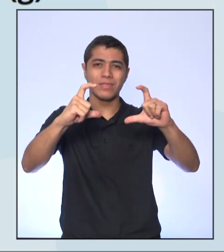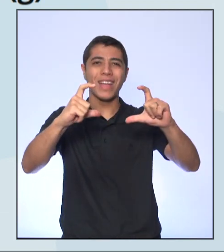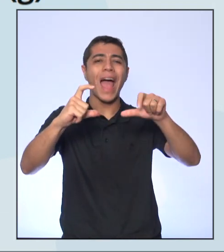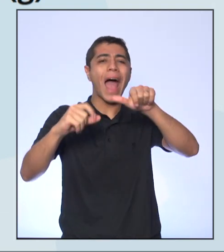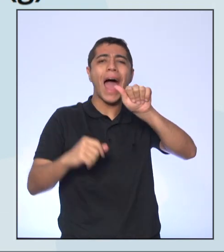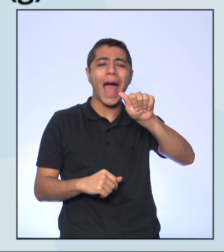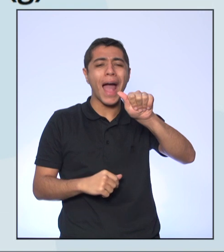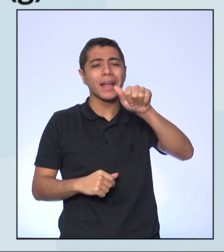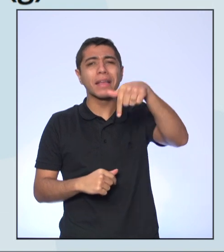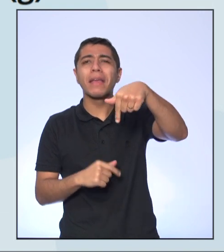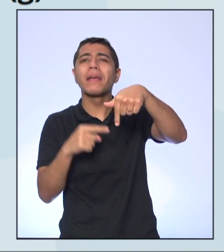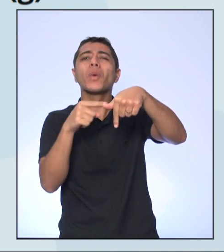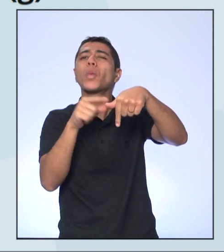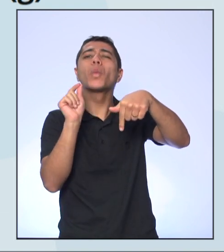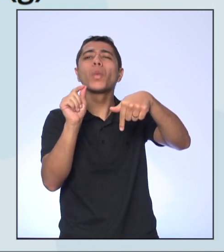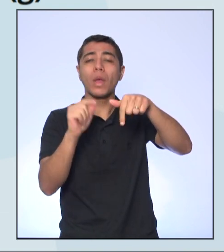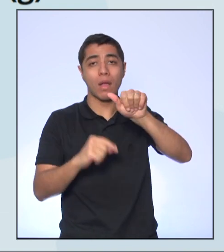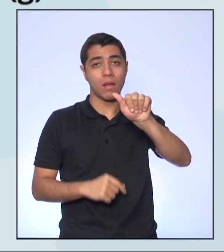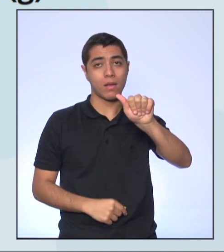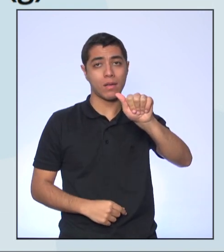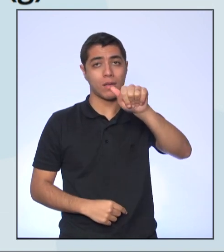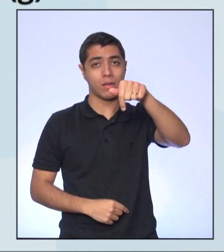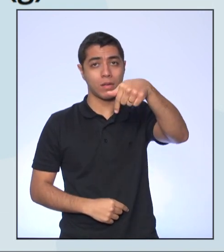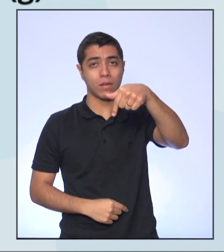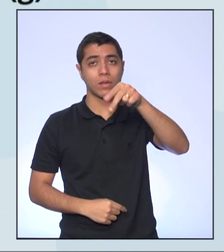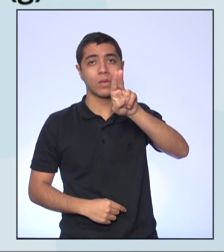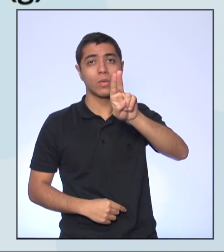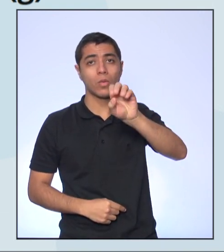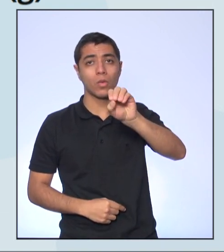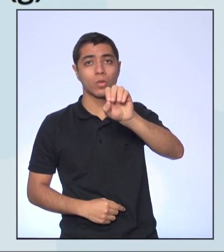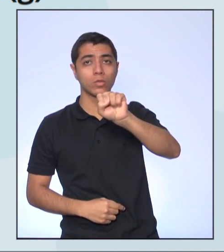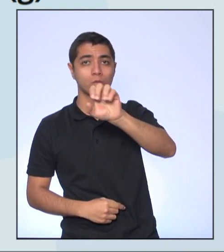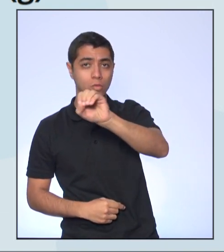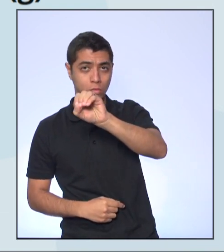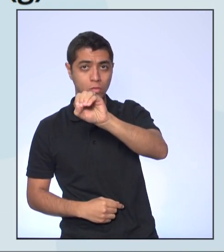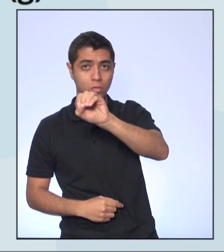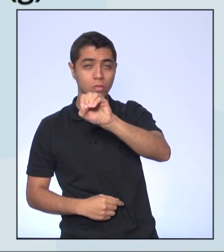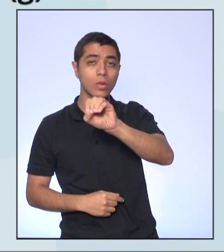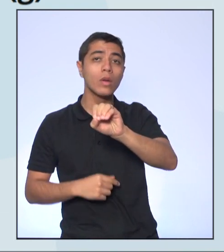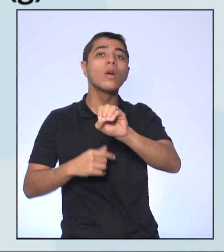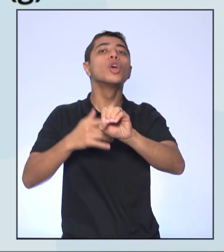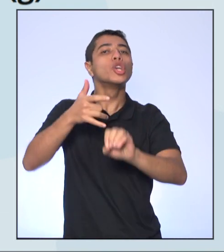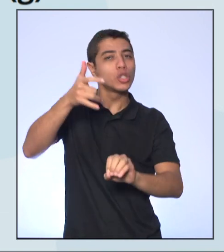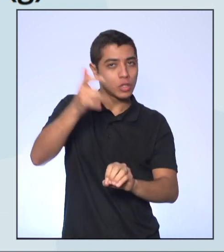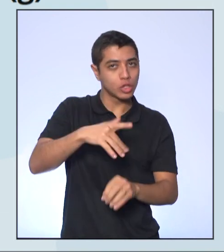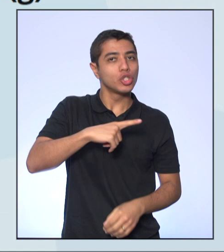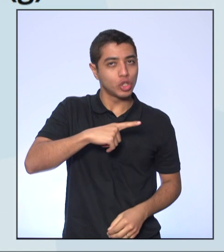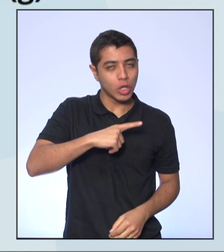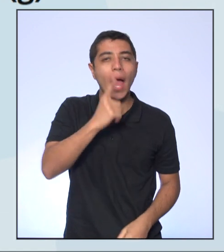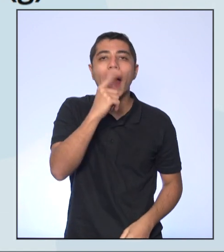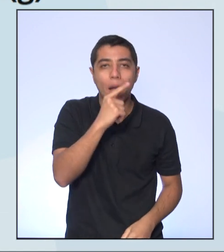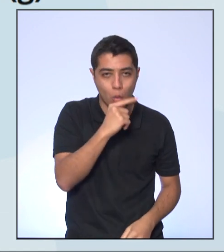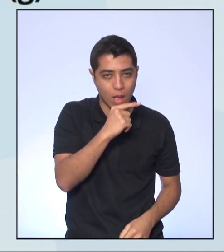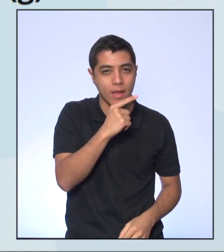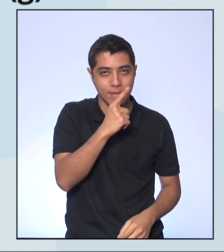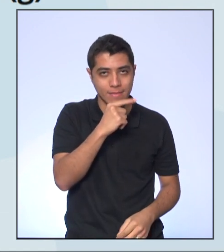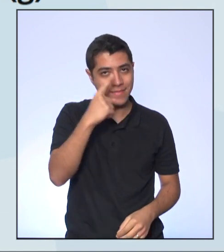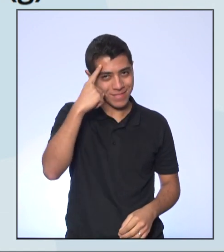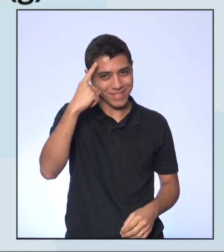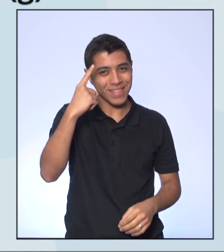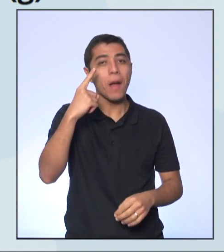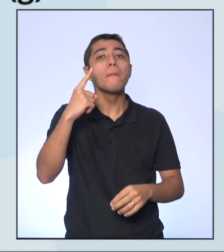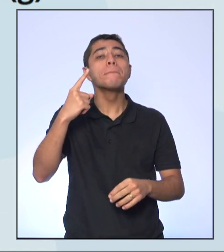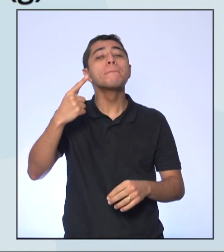se decompôs em água, que é o nosso H2O, entre parênteses, o L de líquido, e